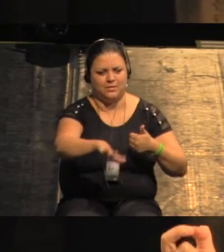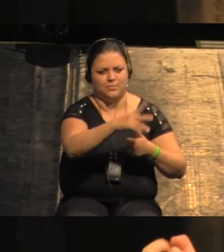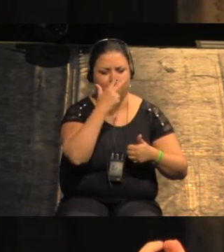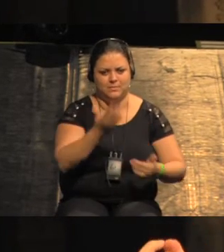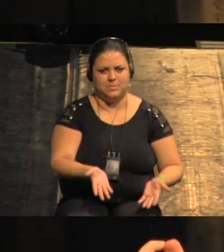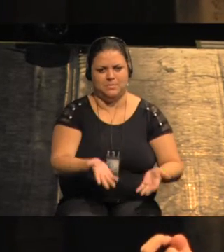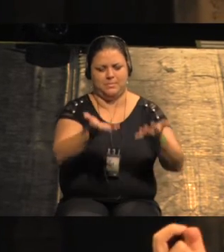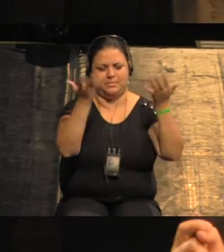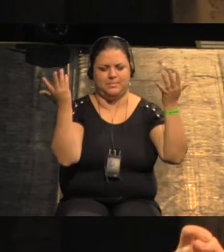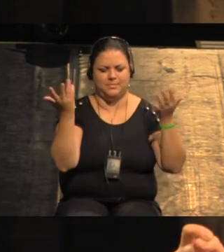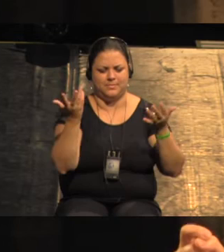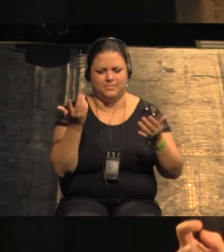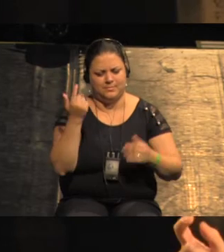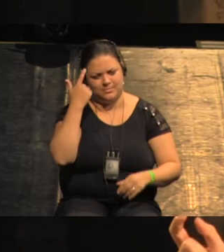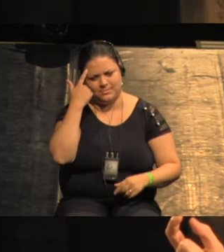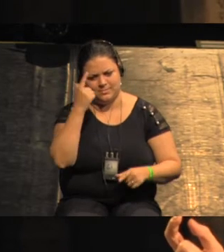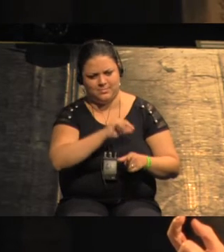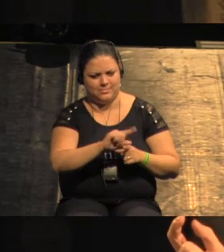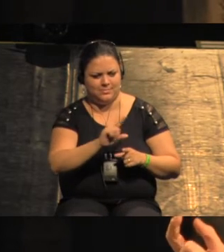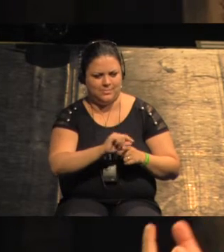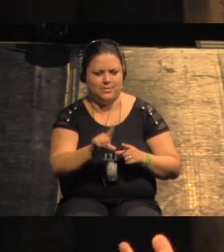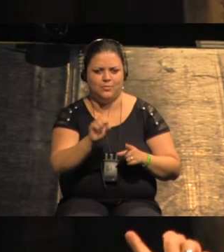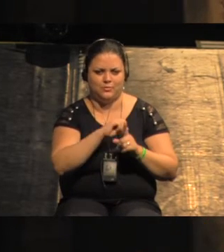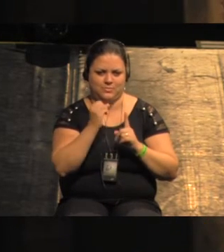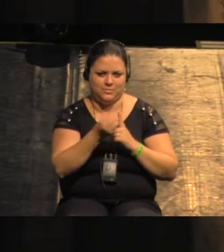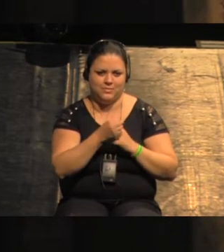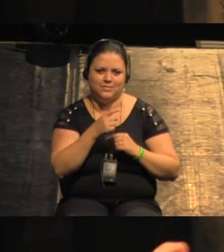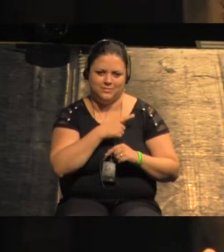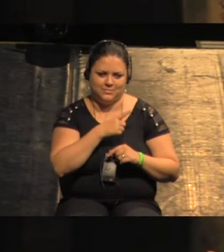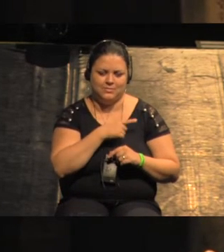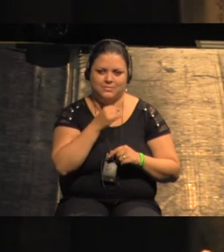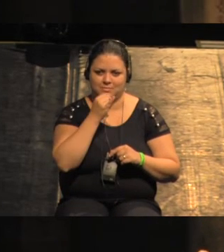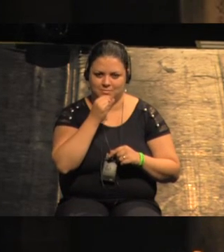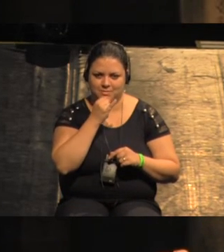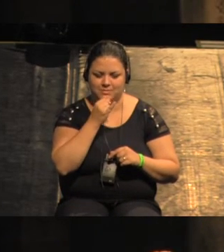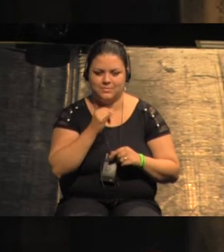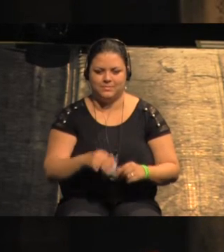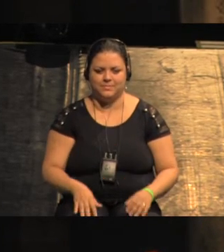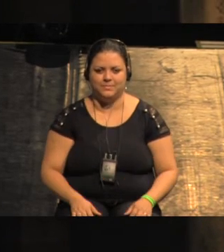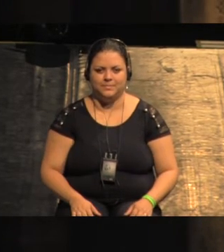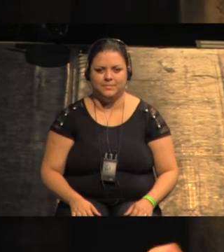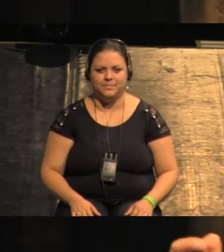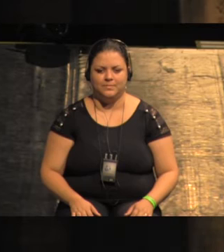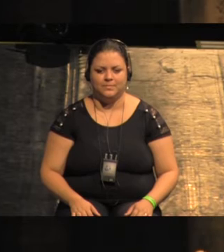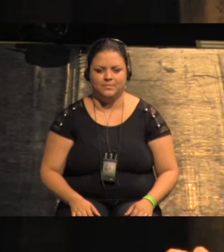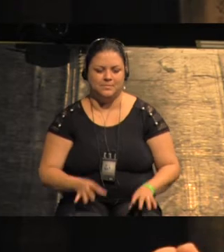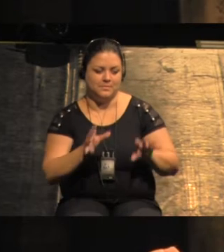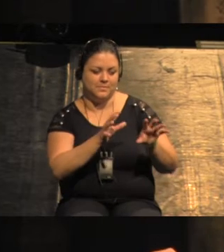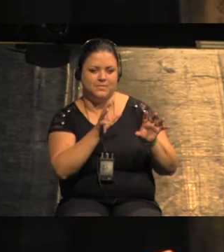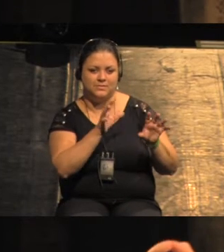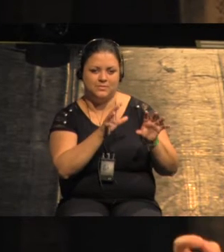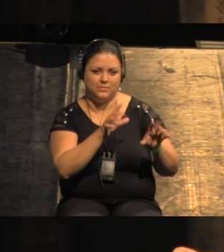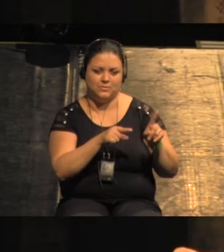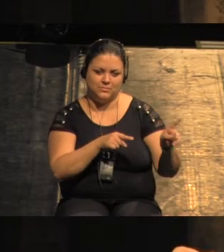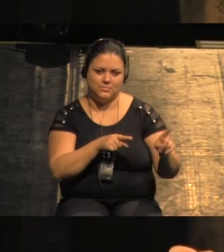Quando você tem o mecanismo do aluguel, e essa é uma das críticas que se faz ao aluguel social, que as pressões